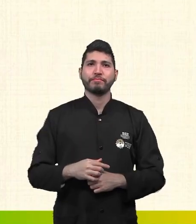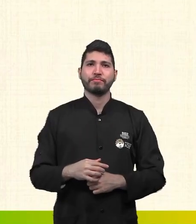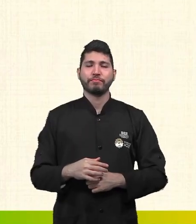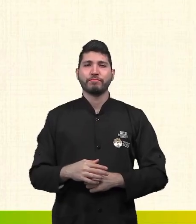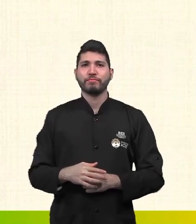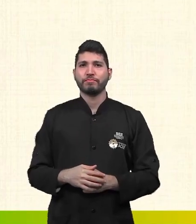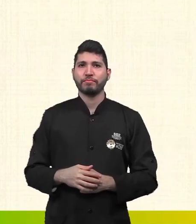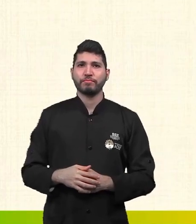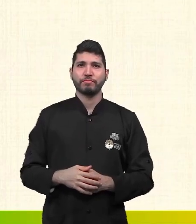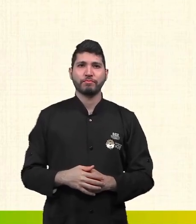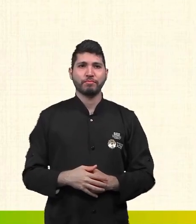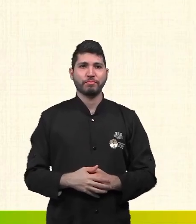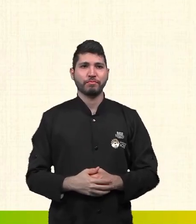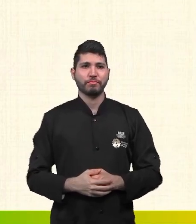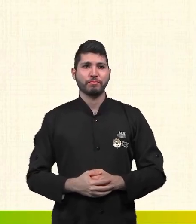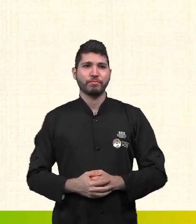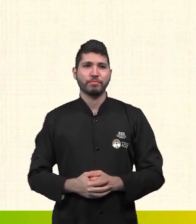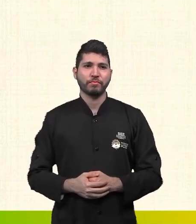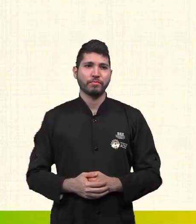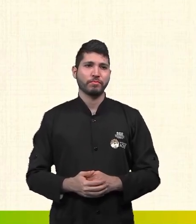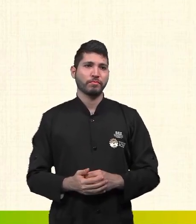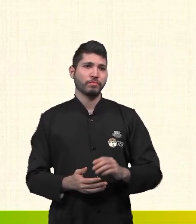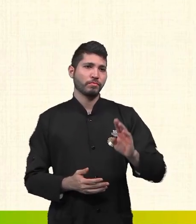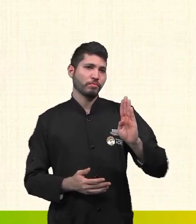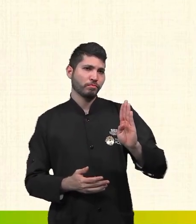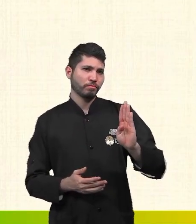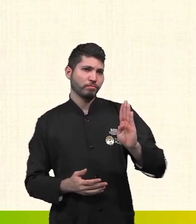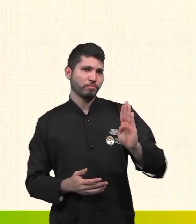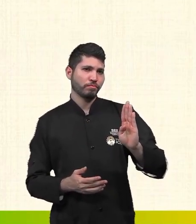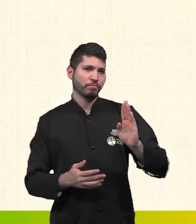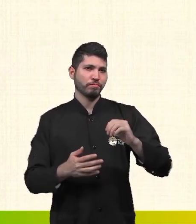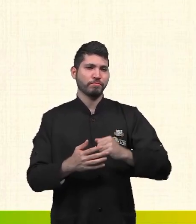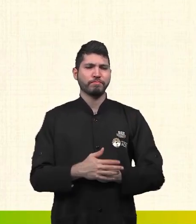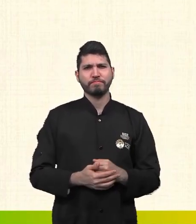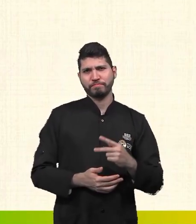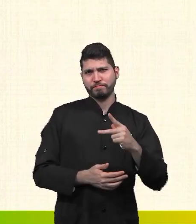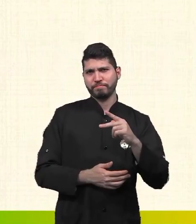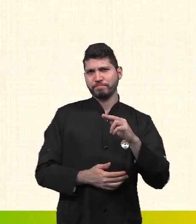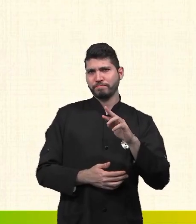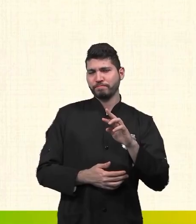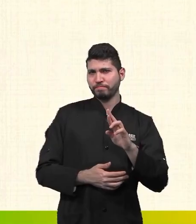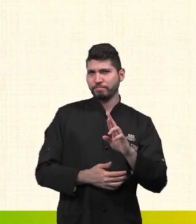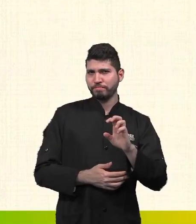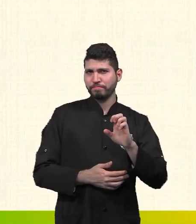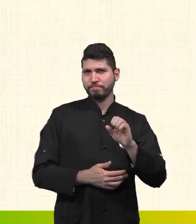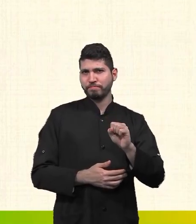seria aí o uso do tempo verbal presente perfeito em relação ao que ele pensa?